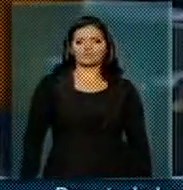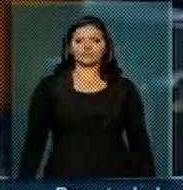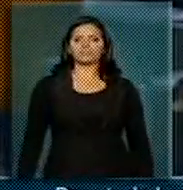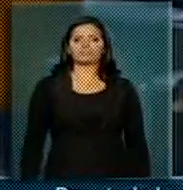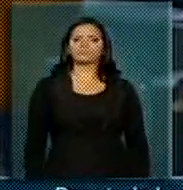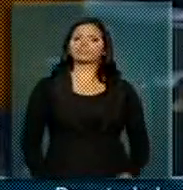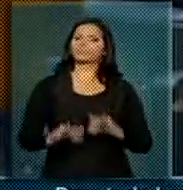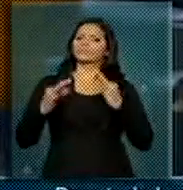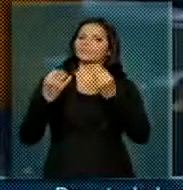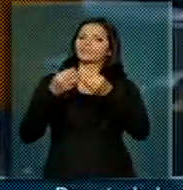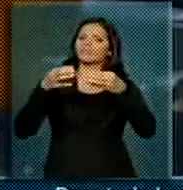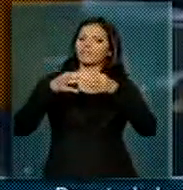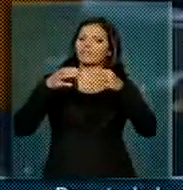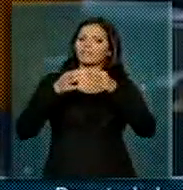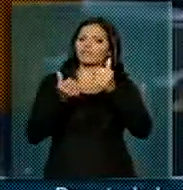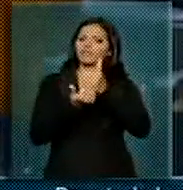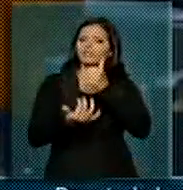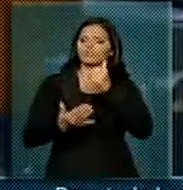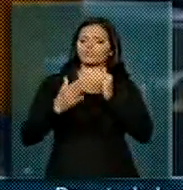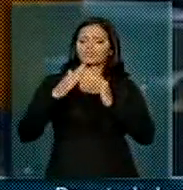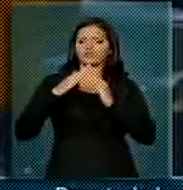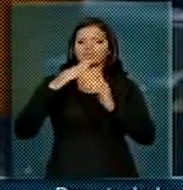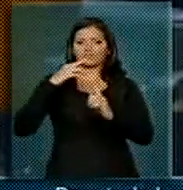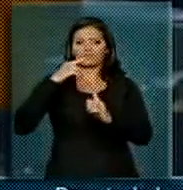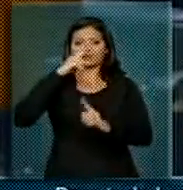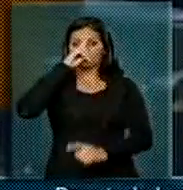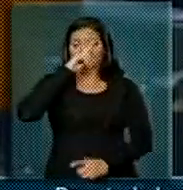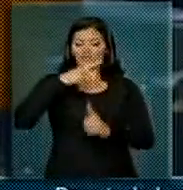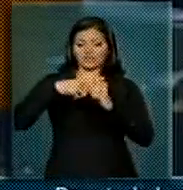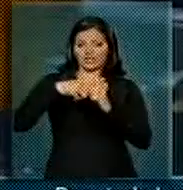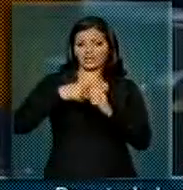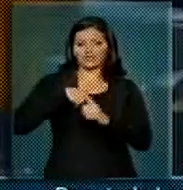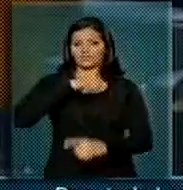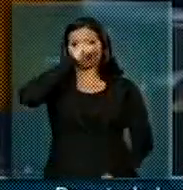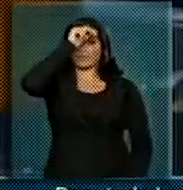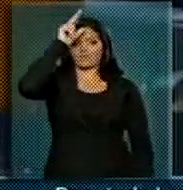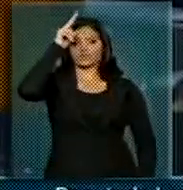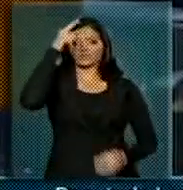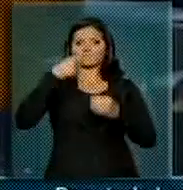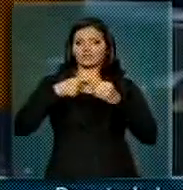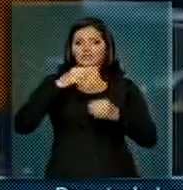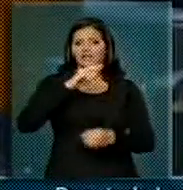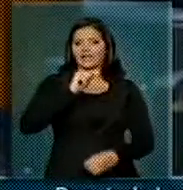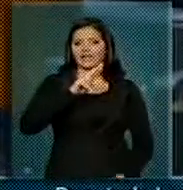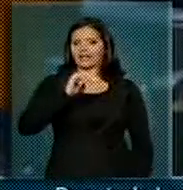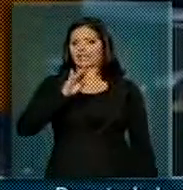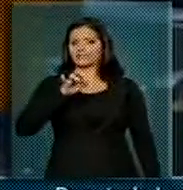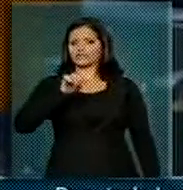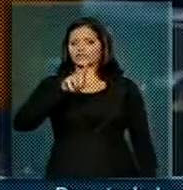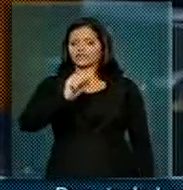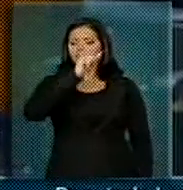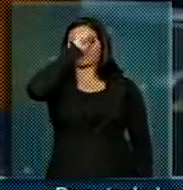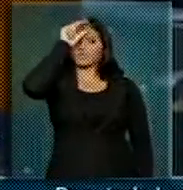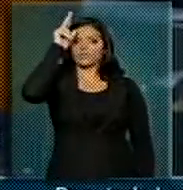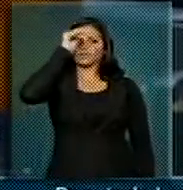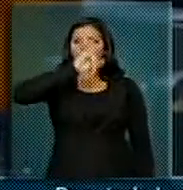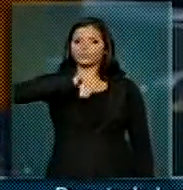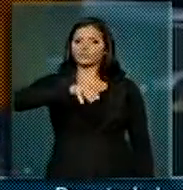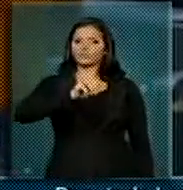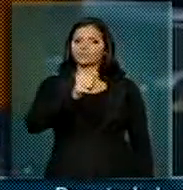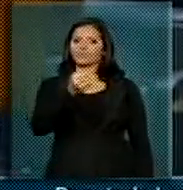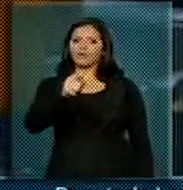por toda a diocese da nossa cidade, pelo prefeito da cidade de Caratinga, o prefeito João Bosco, e